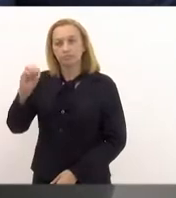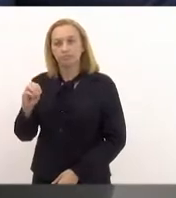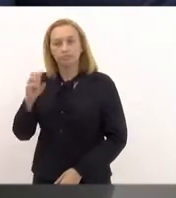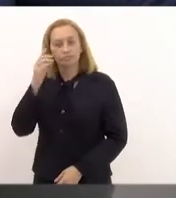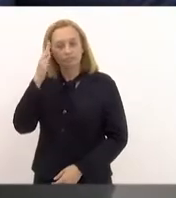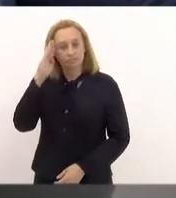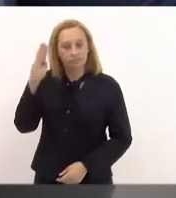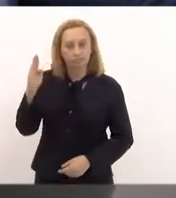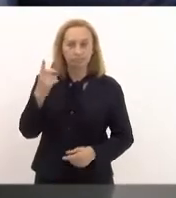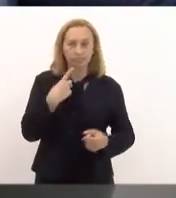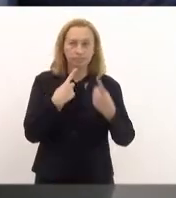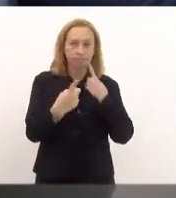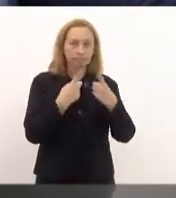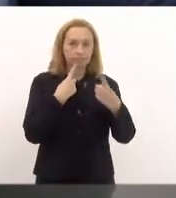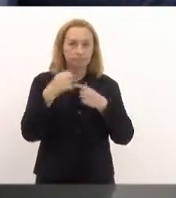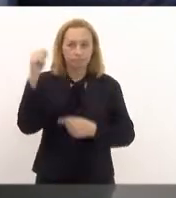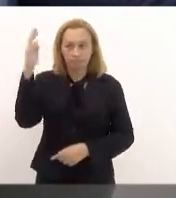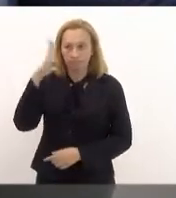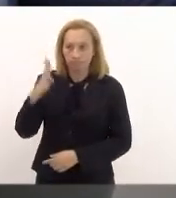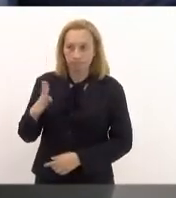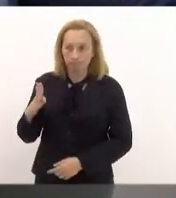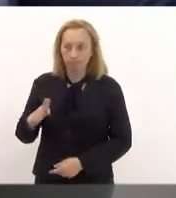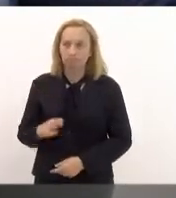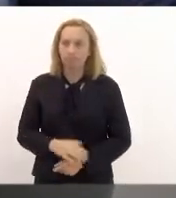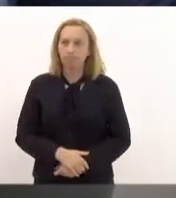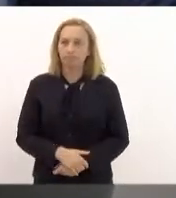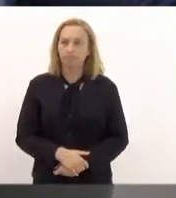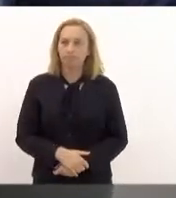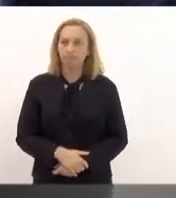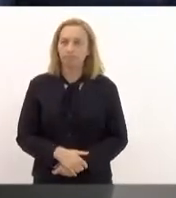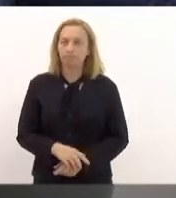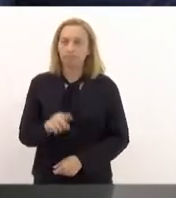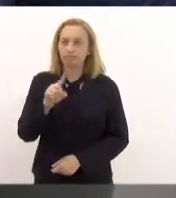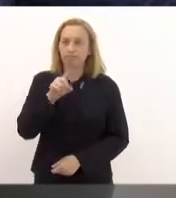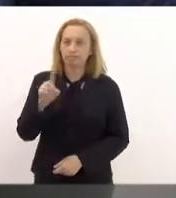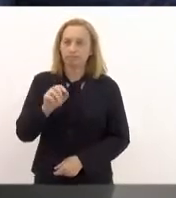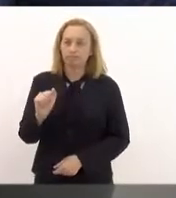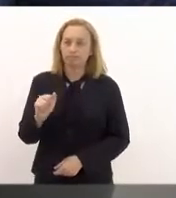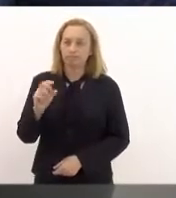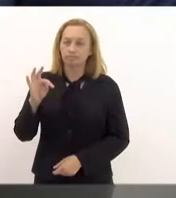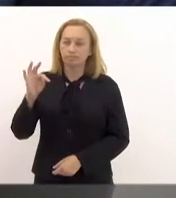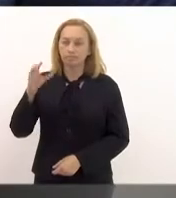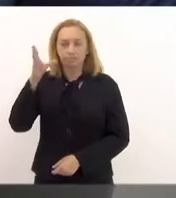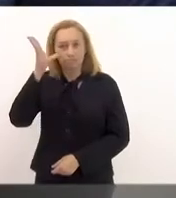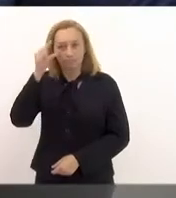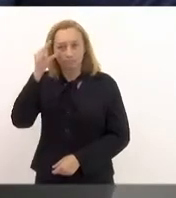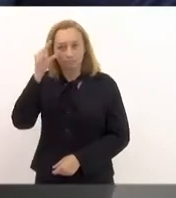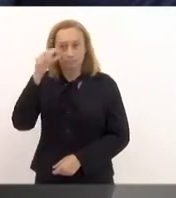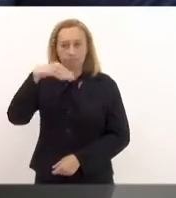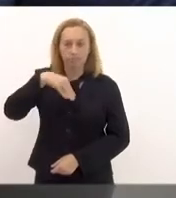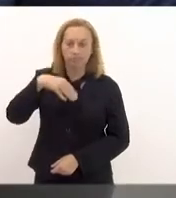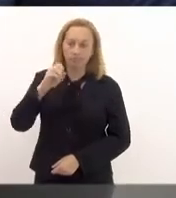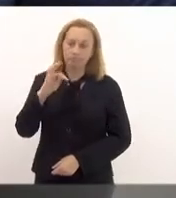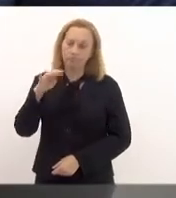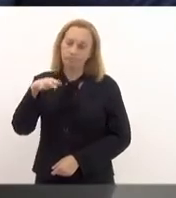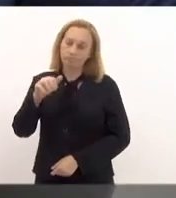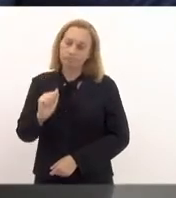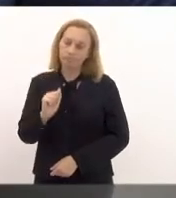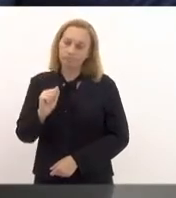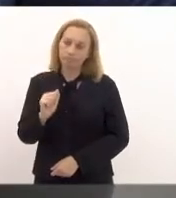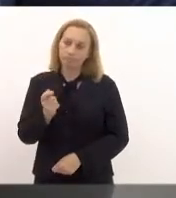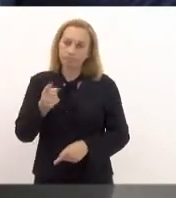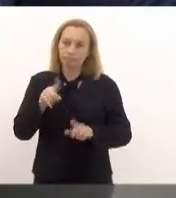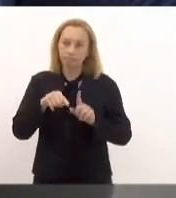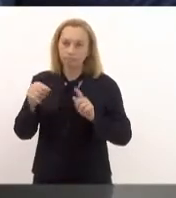e a Avenida Brasil, estão determinadas como zona de interesse metropolitano, econômico, de interesse